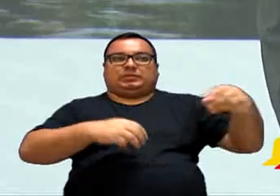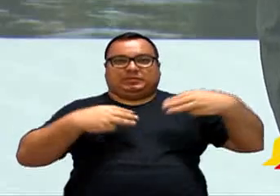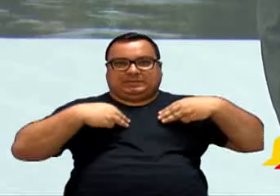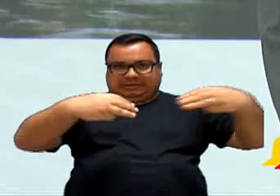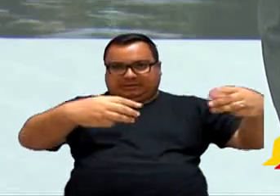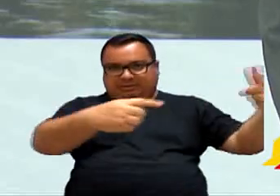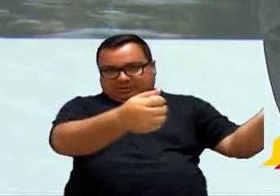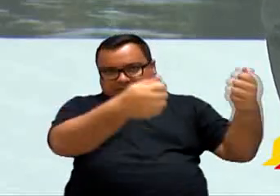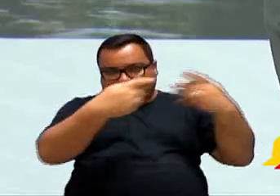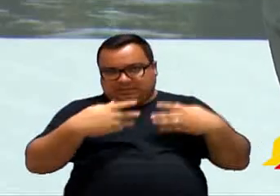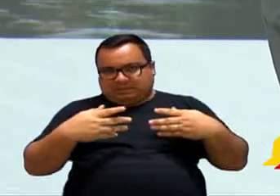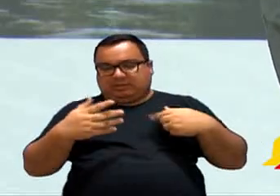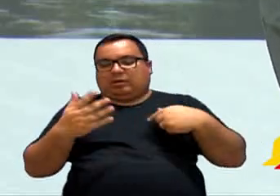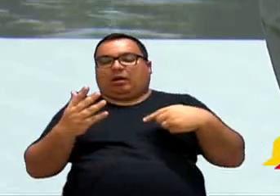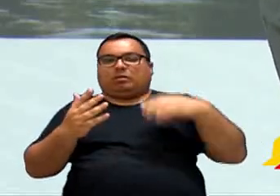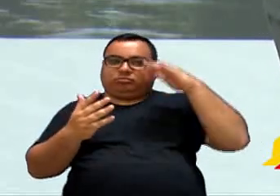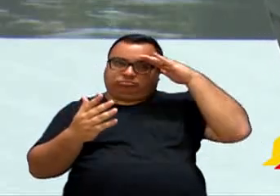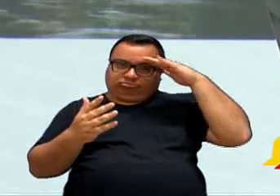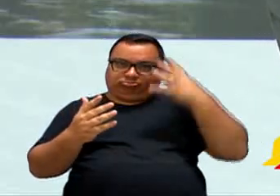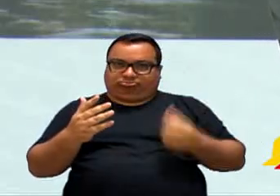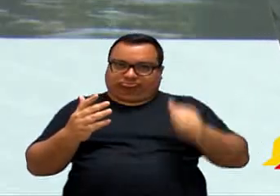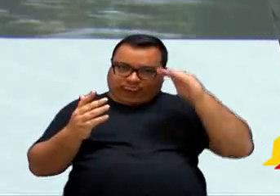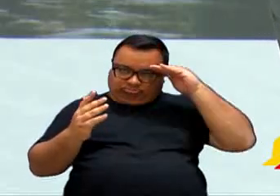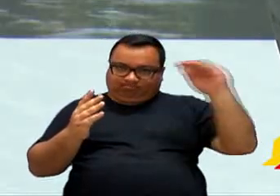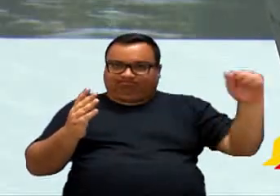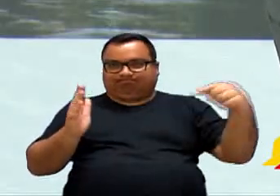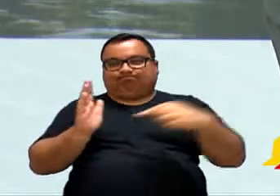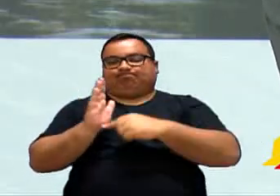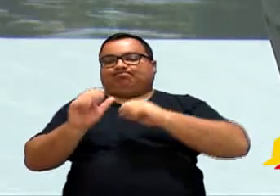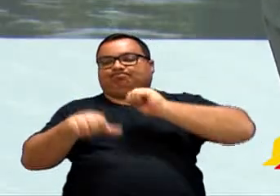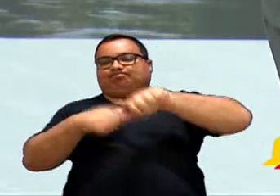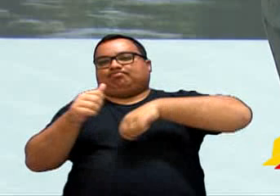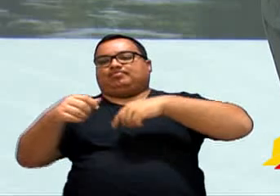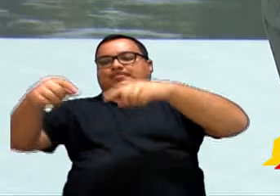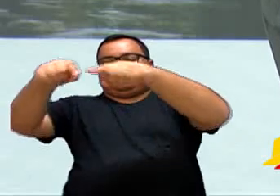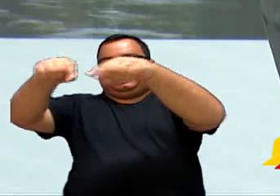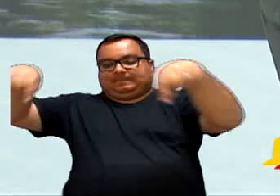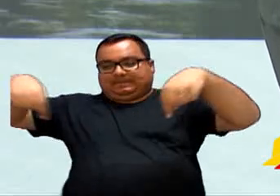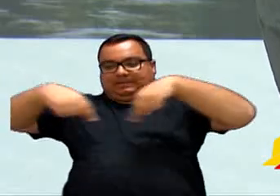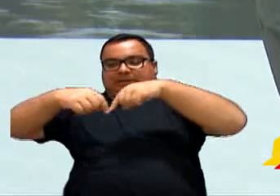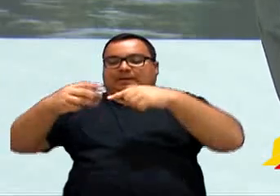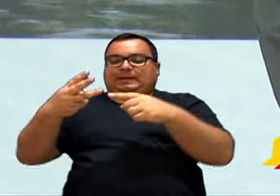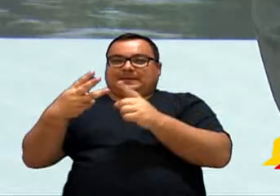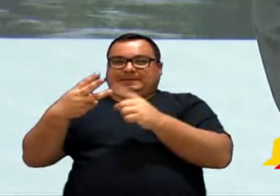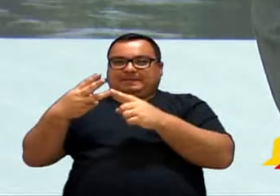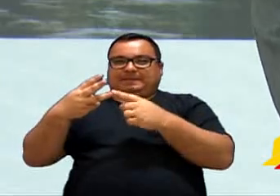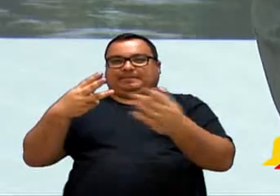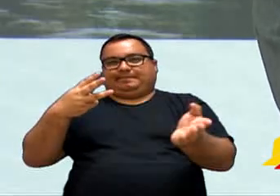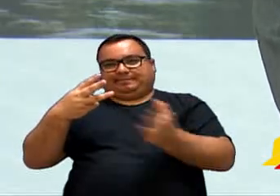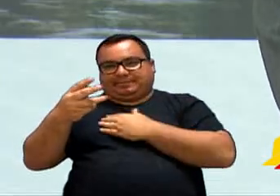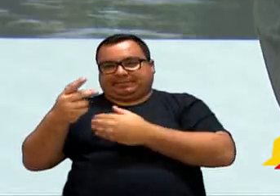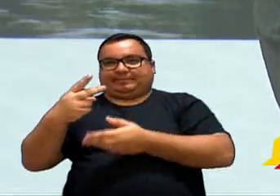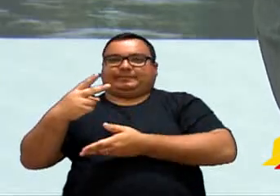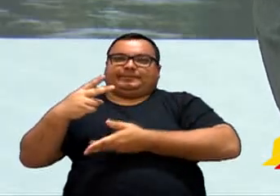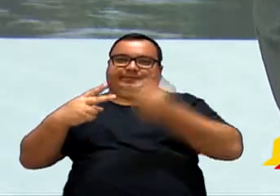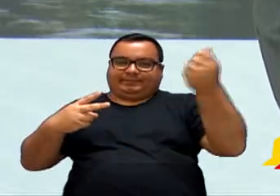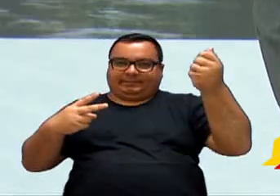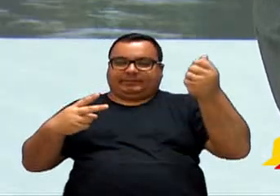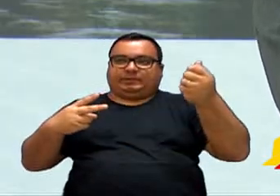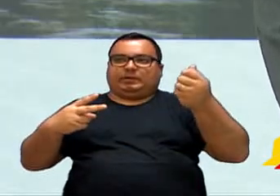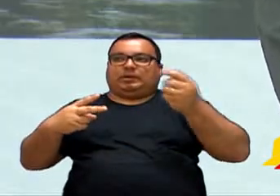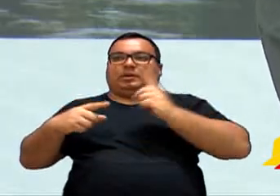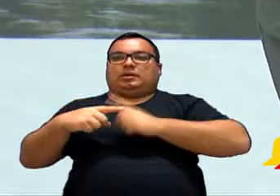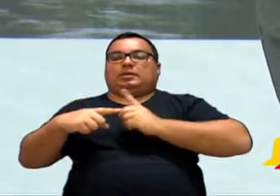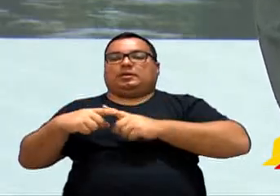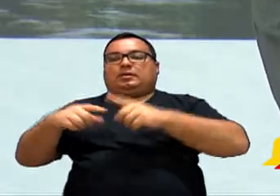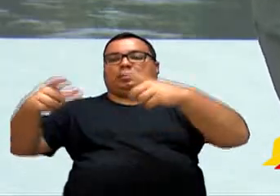do Ministério Público. Pois não. Retirando a área, o inciso terceiro, de três áreas que são indicadas para a